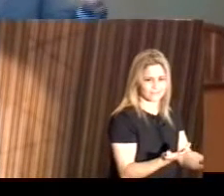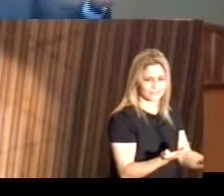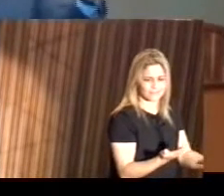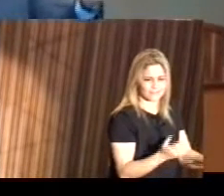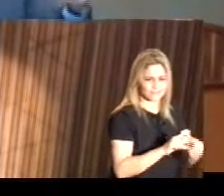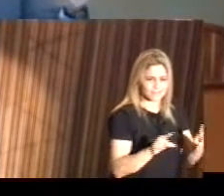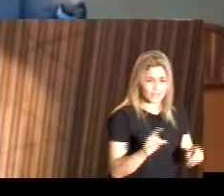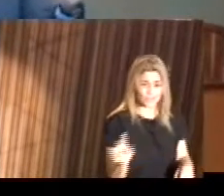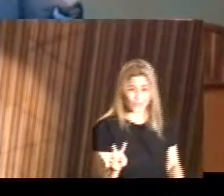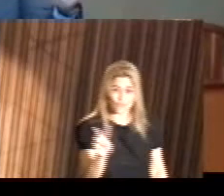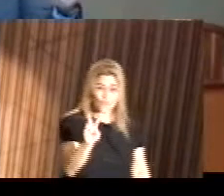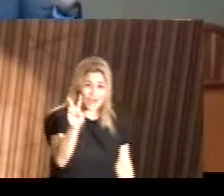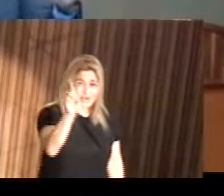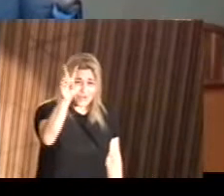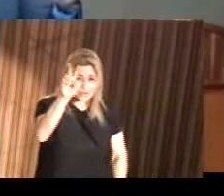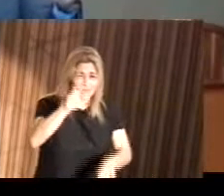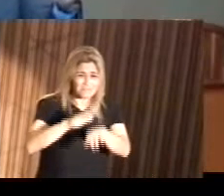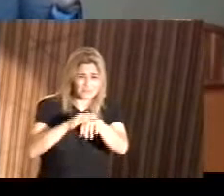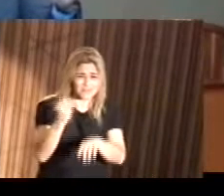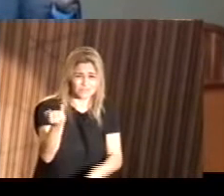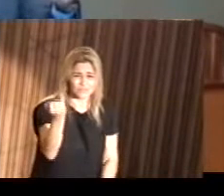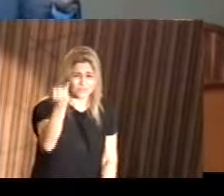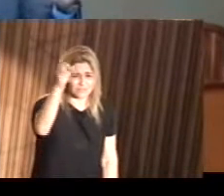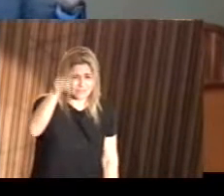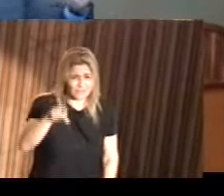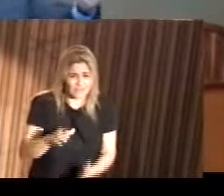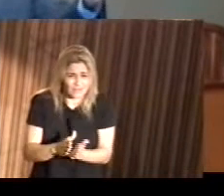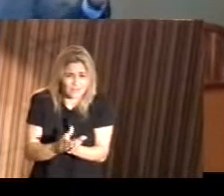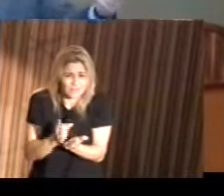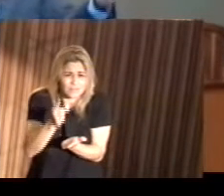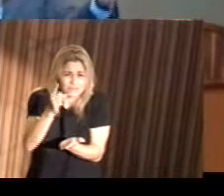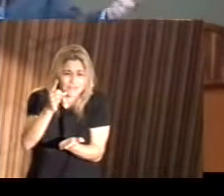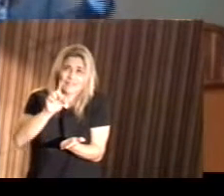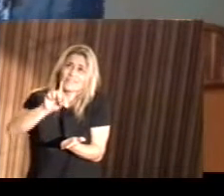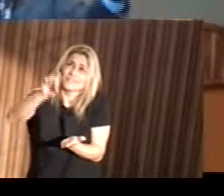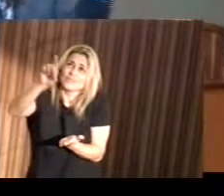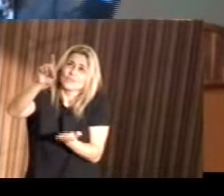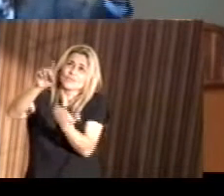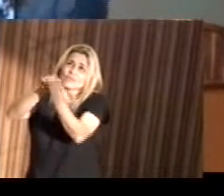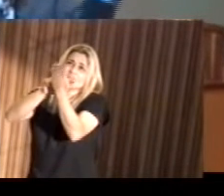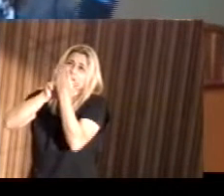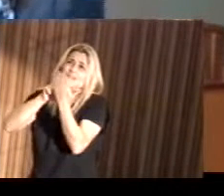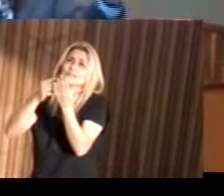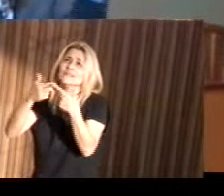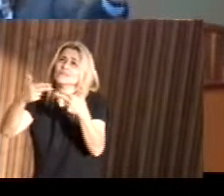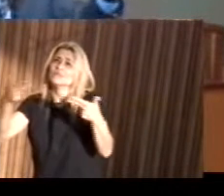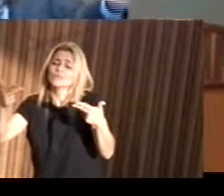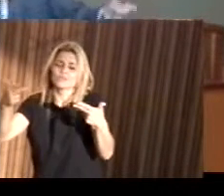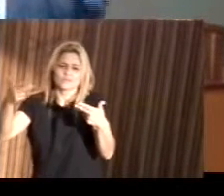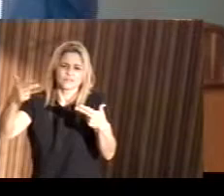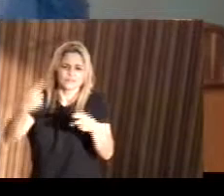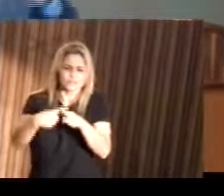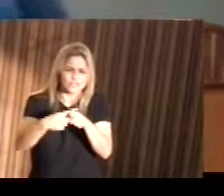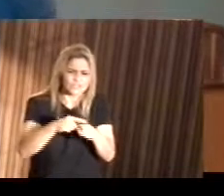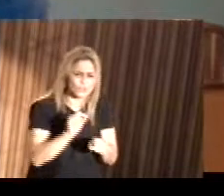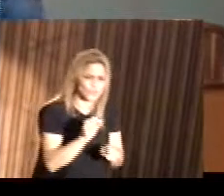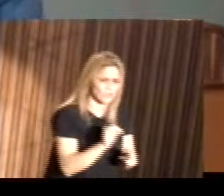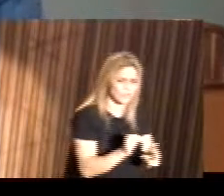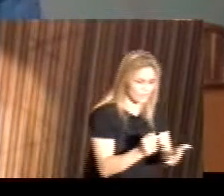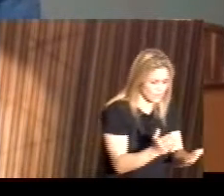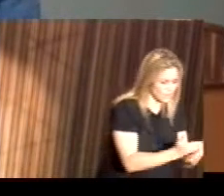estou apaixonado, Deus possa mostrar que são apenas ilusão humana, porque